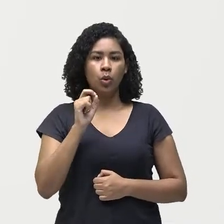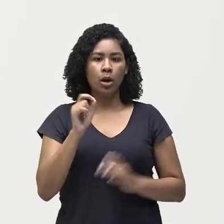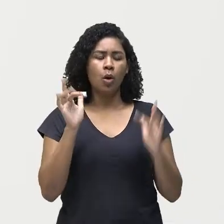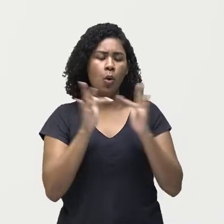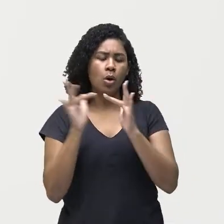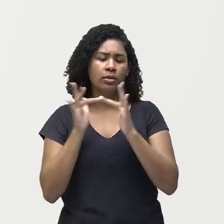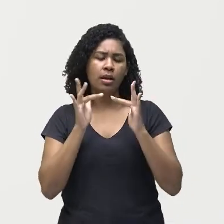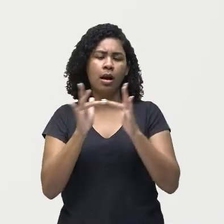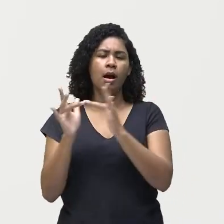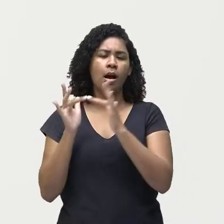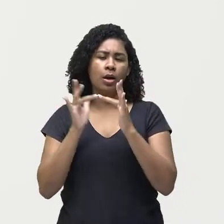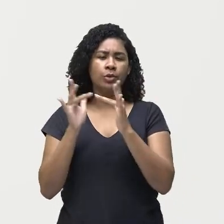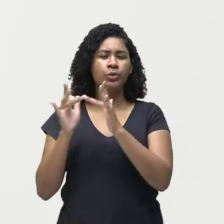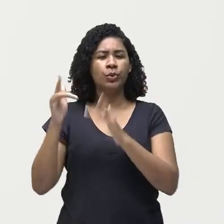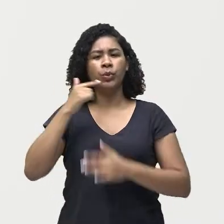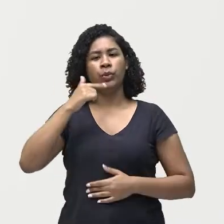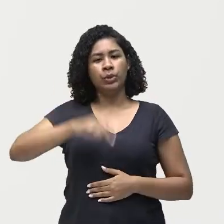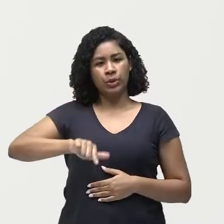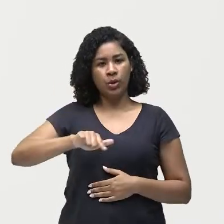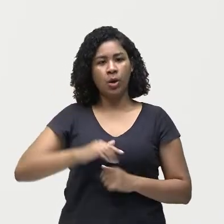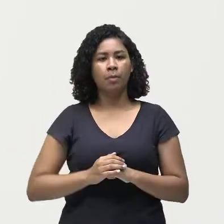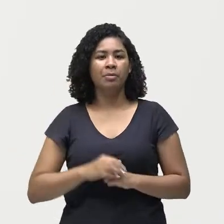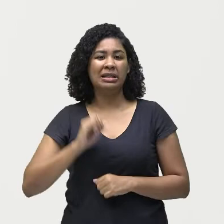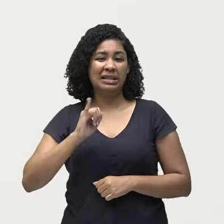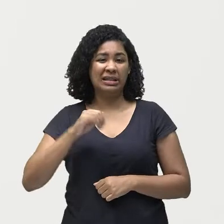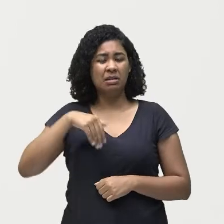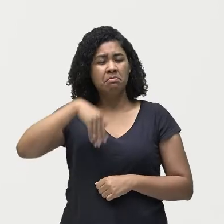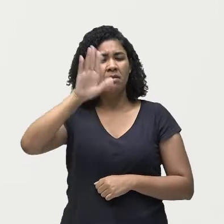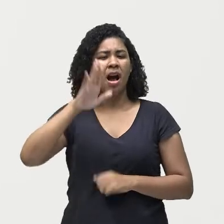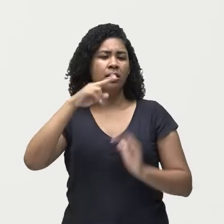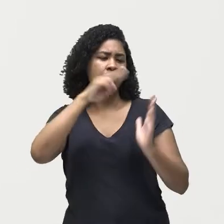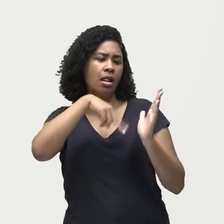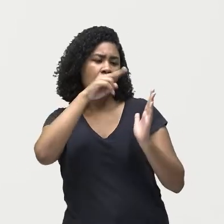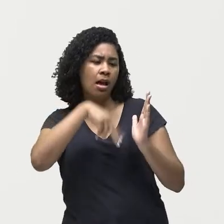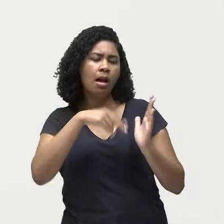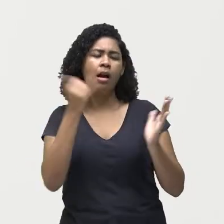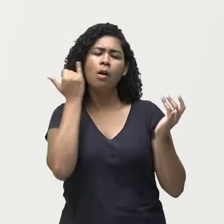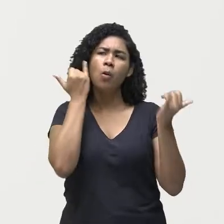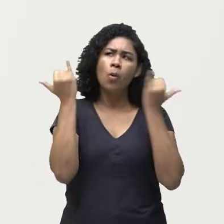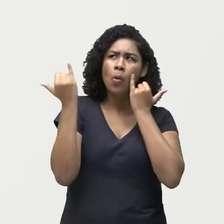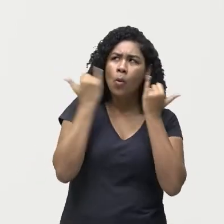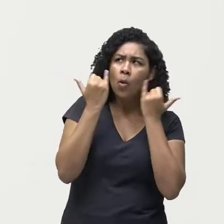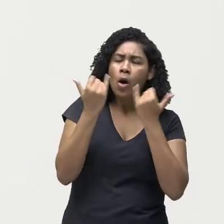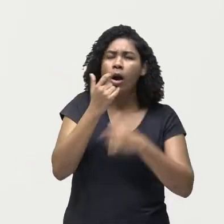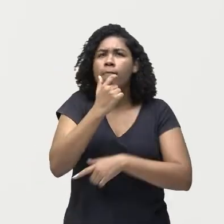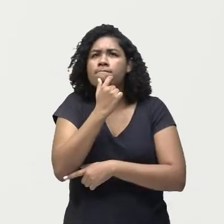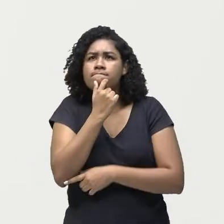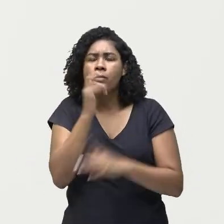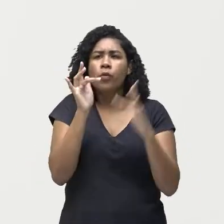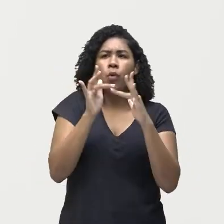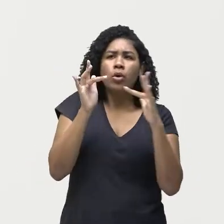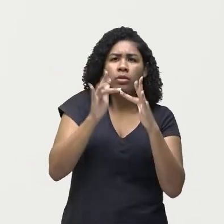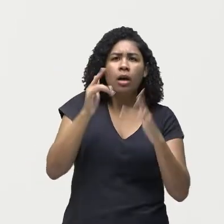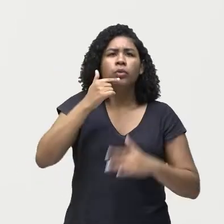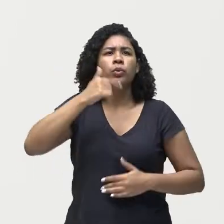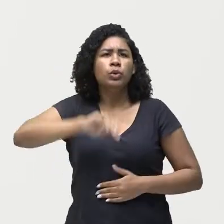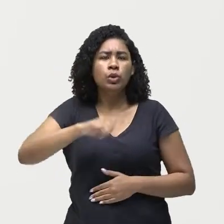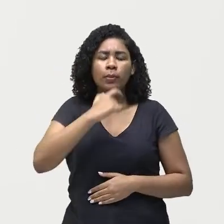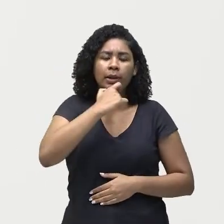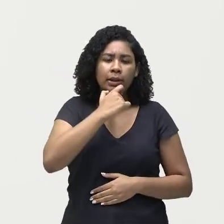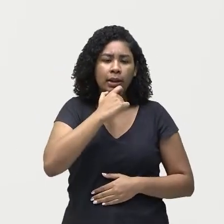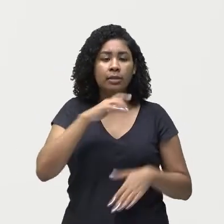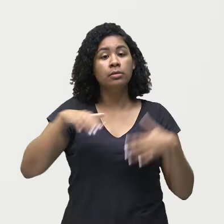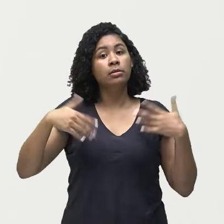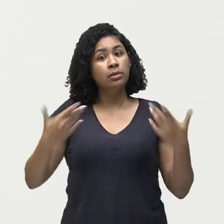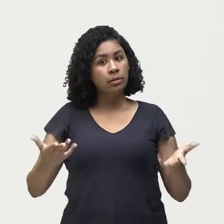com o idioma. Porque quanto mais você lê, você ouve, mais você está tendo contato aí com a língua inglesa, então você